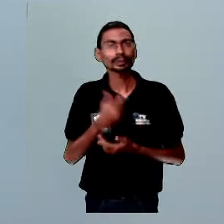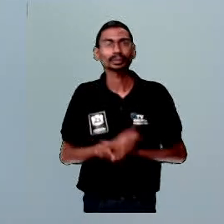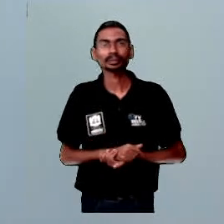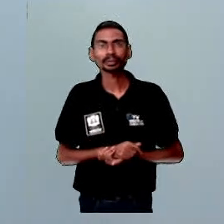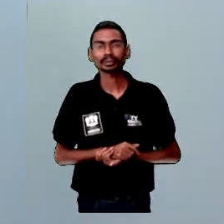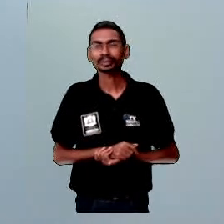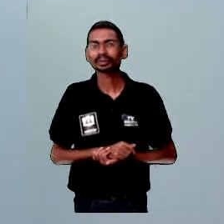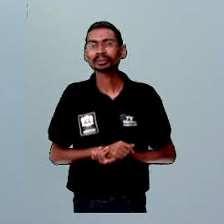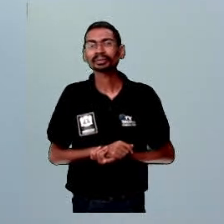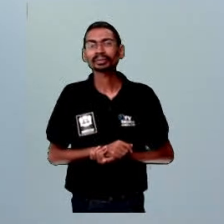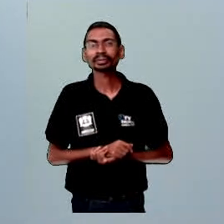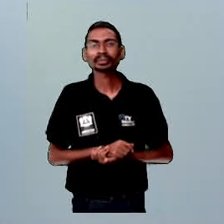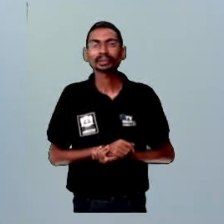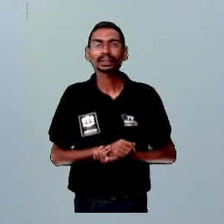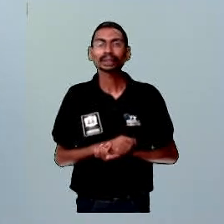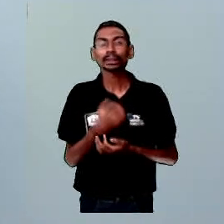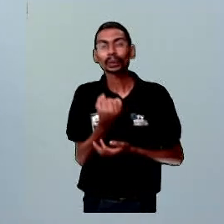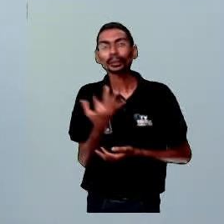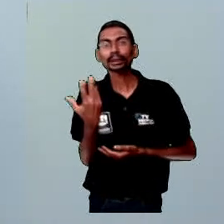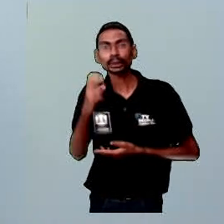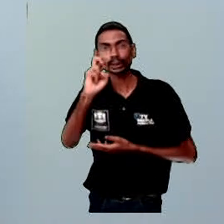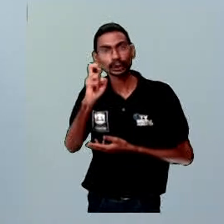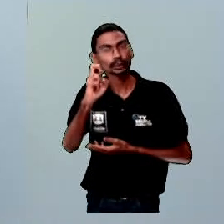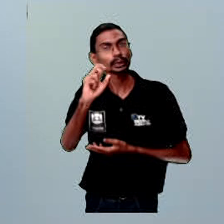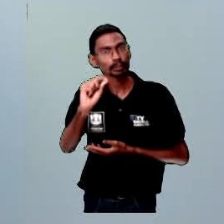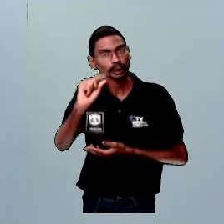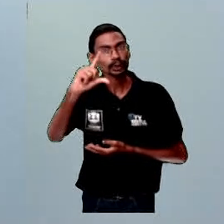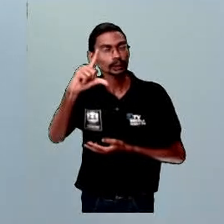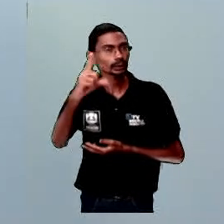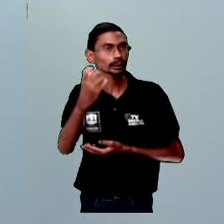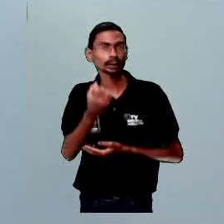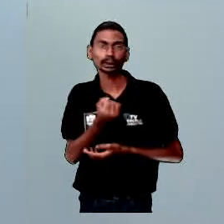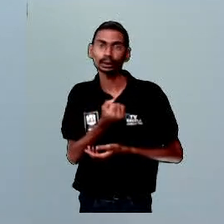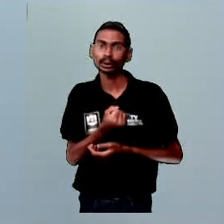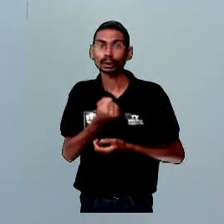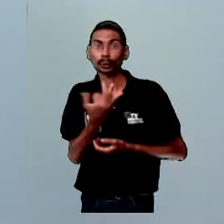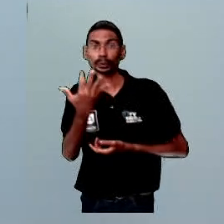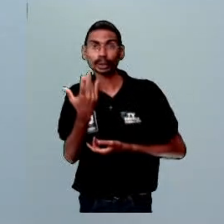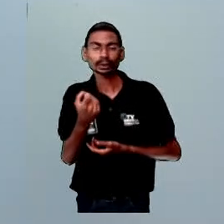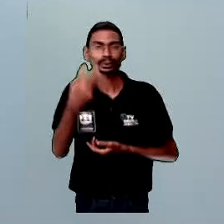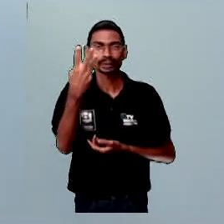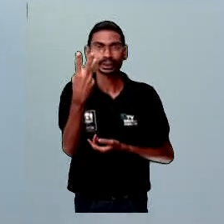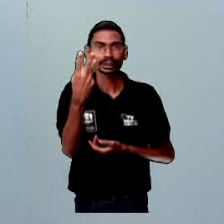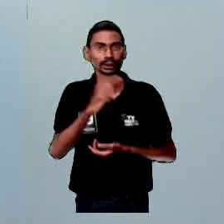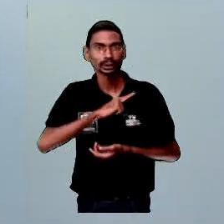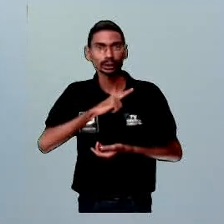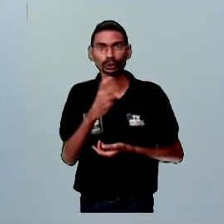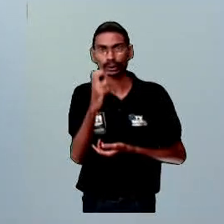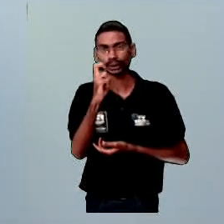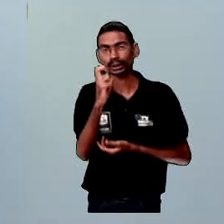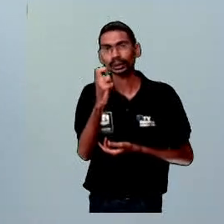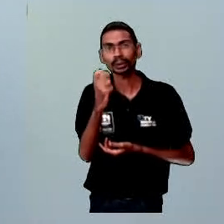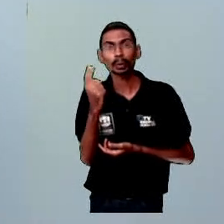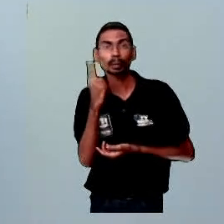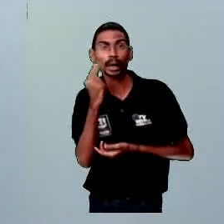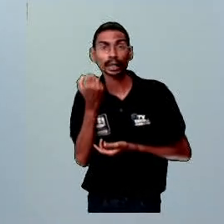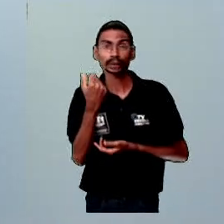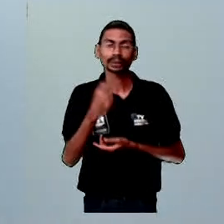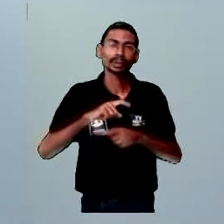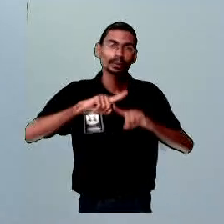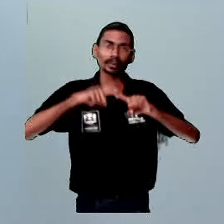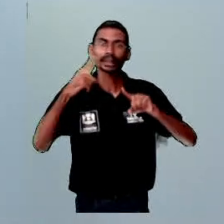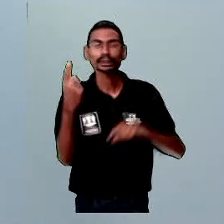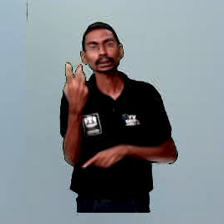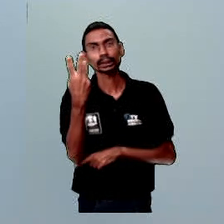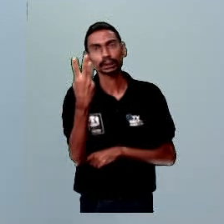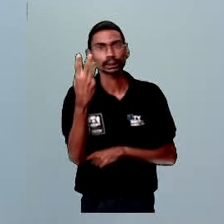A quantidade do 5, ela é maior que a quantidade do 3. Se eu tenho 5 balas, eu tenho mais do que quem tem